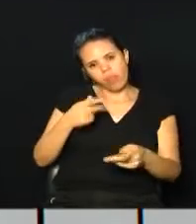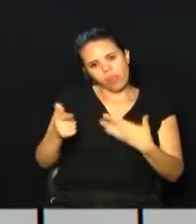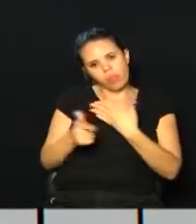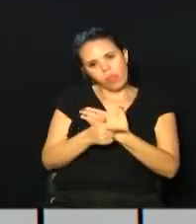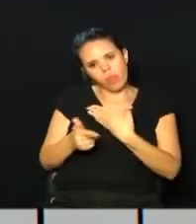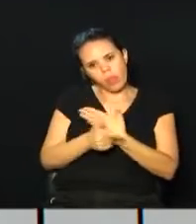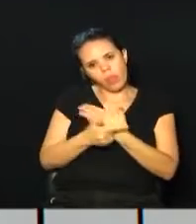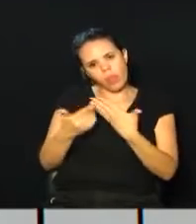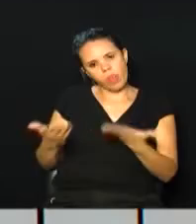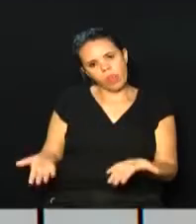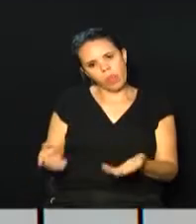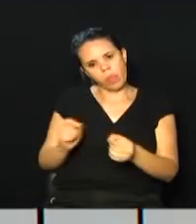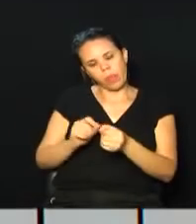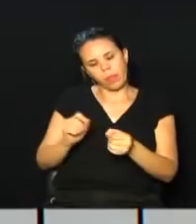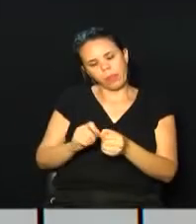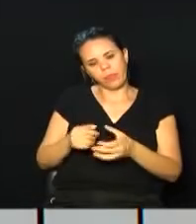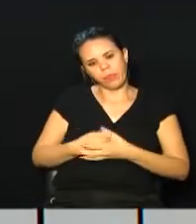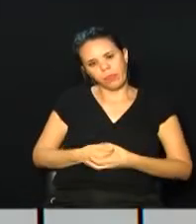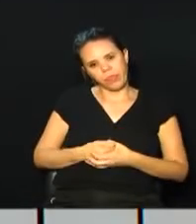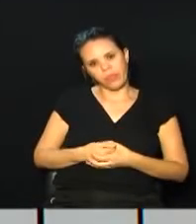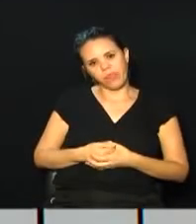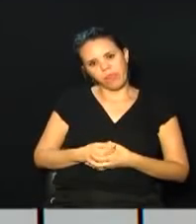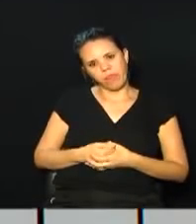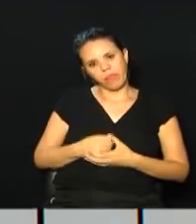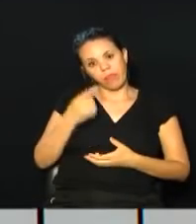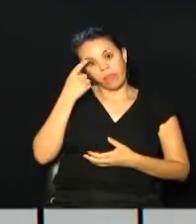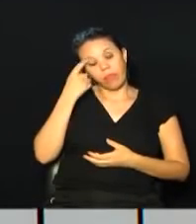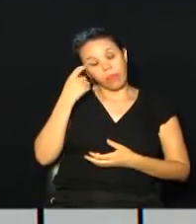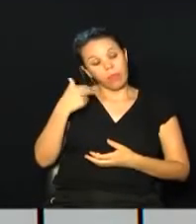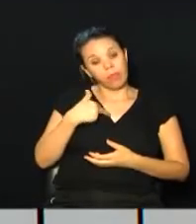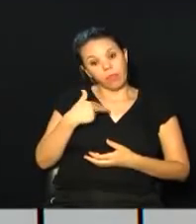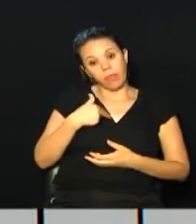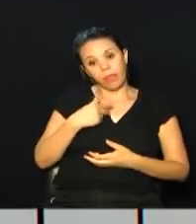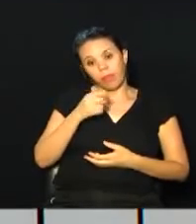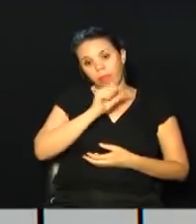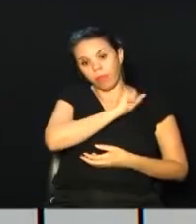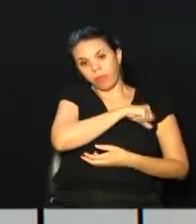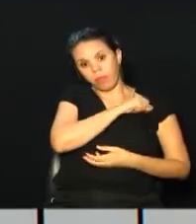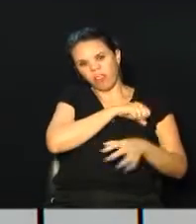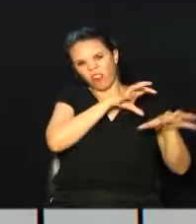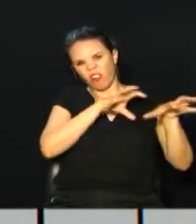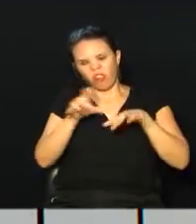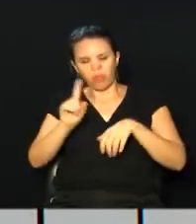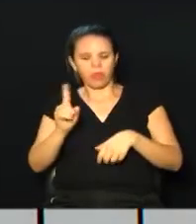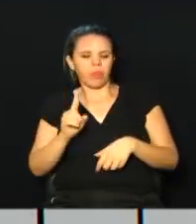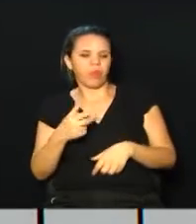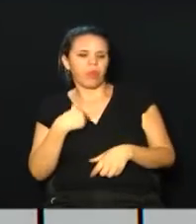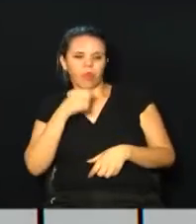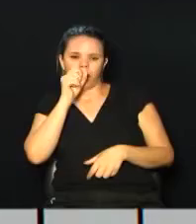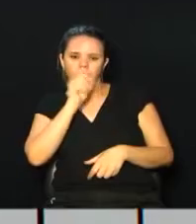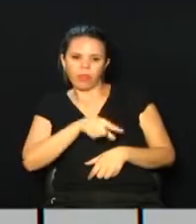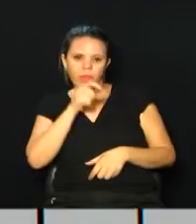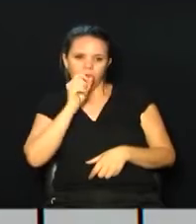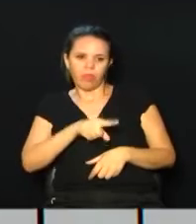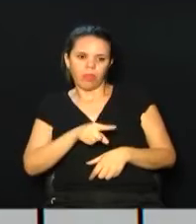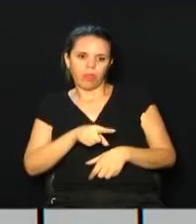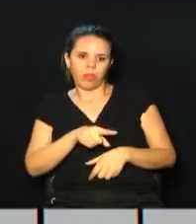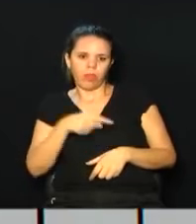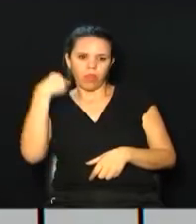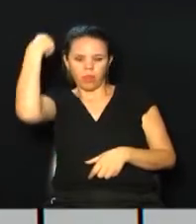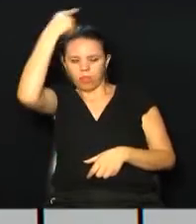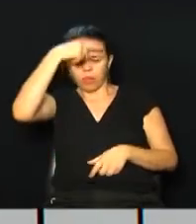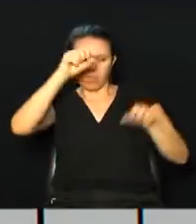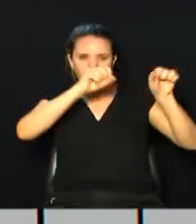papel, o que tem que ser feito. Agora, a gente não pode amaldiçoar a chuva, né? Eu acho que a gente tem que... Santa e